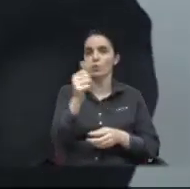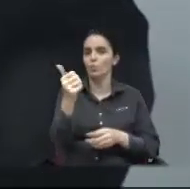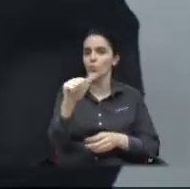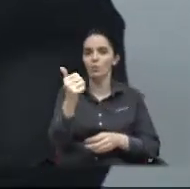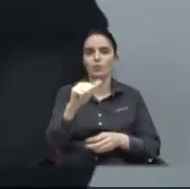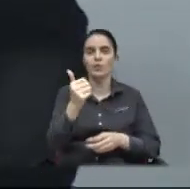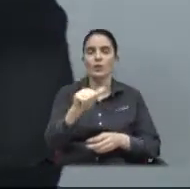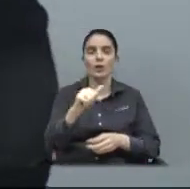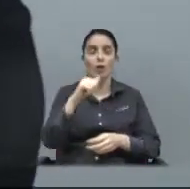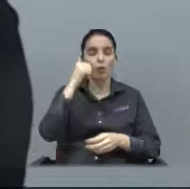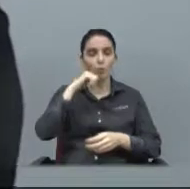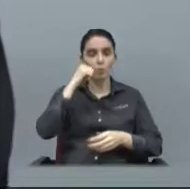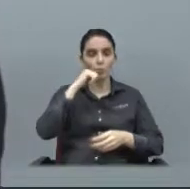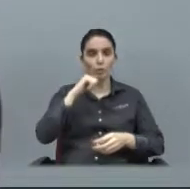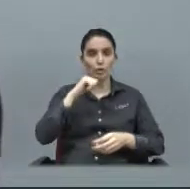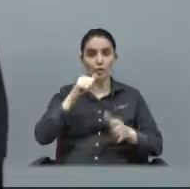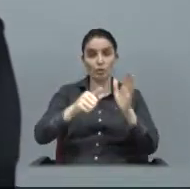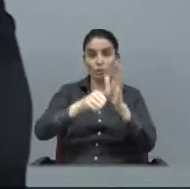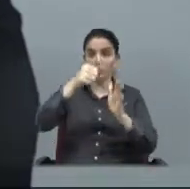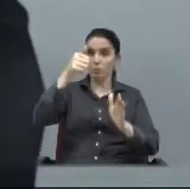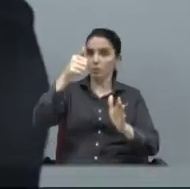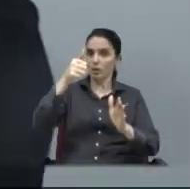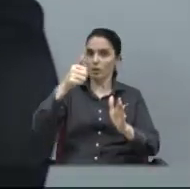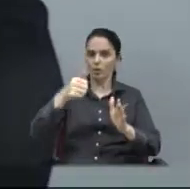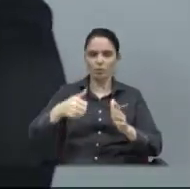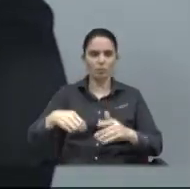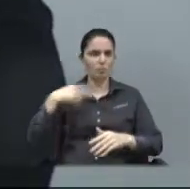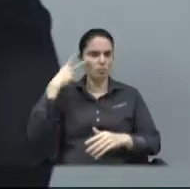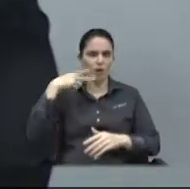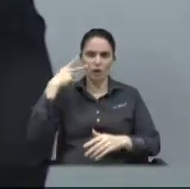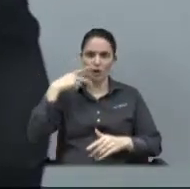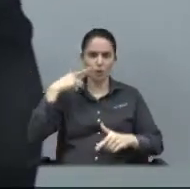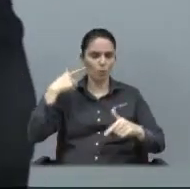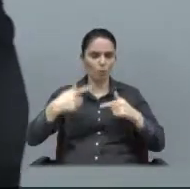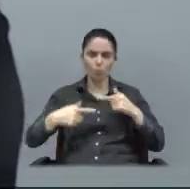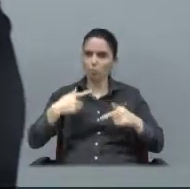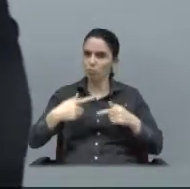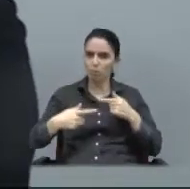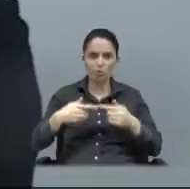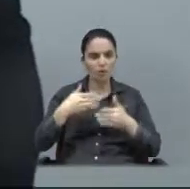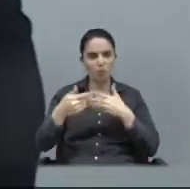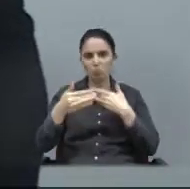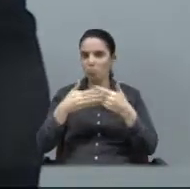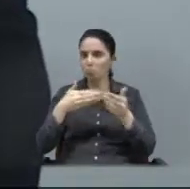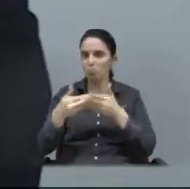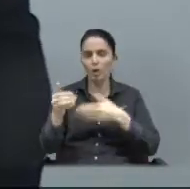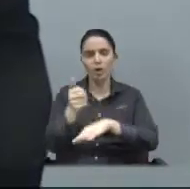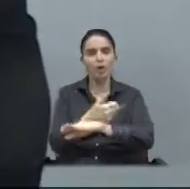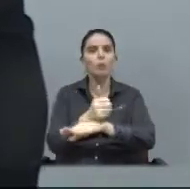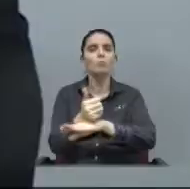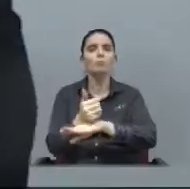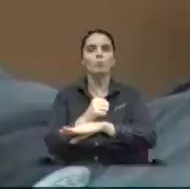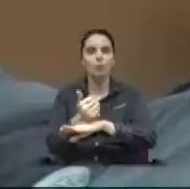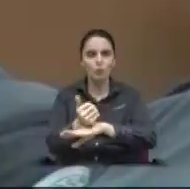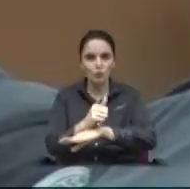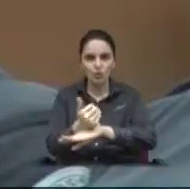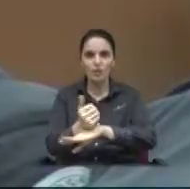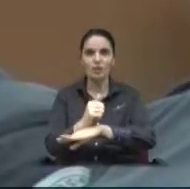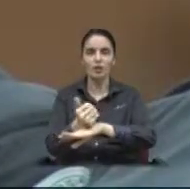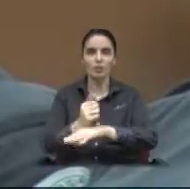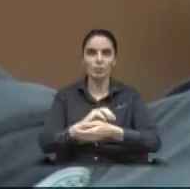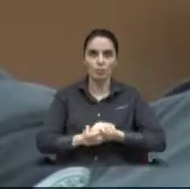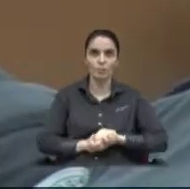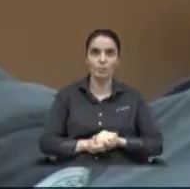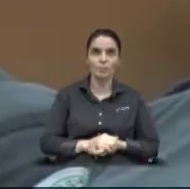seja como vereador seja como política seja como qualquer produção nós percebemos o